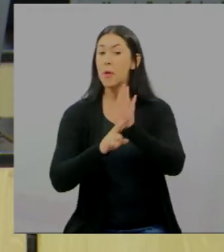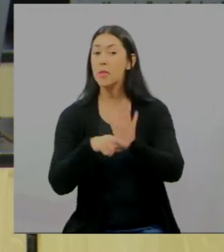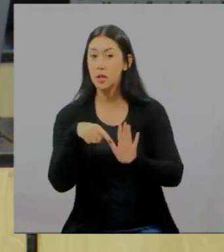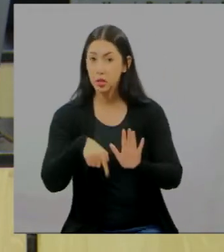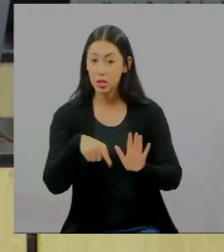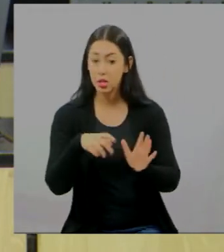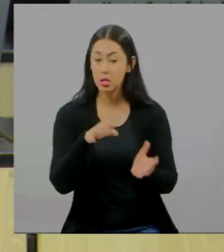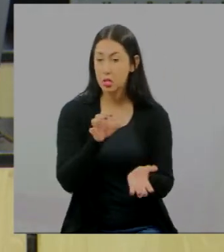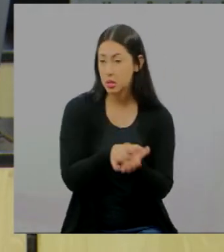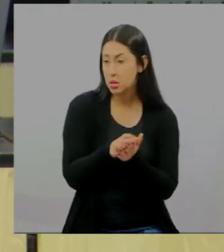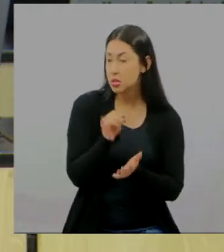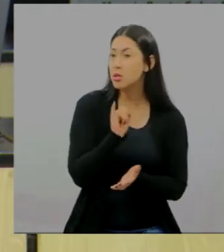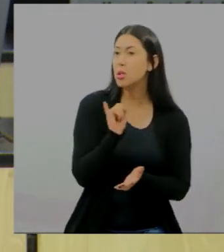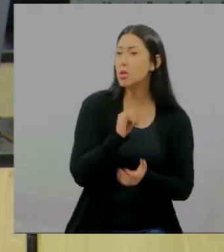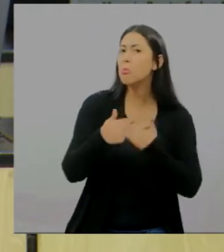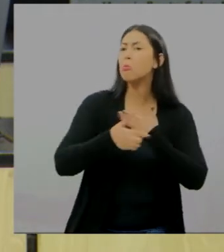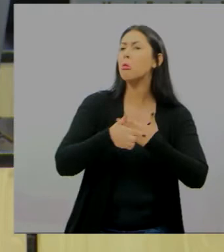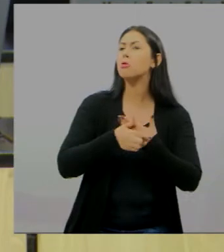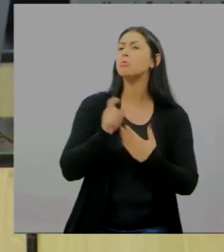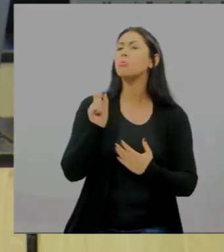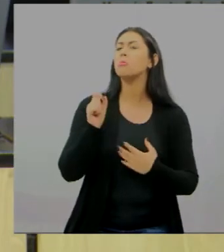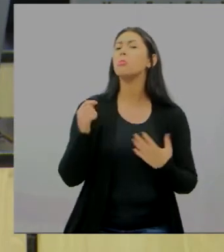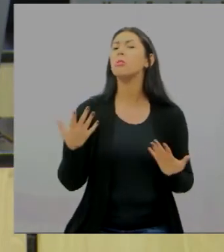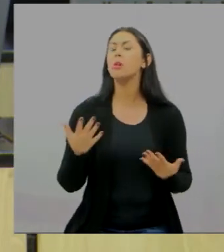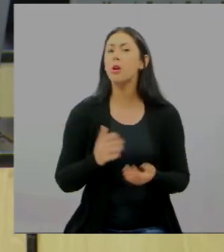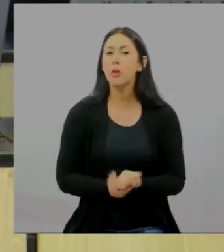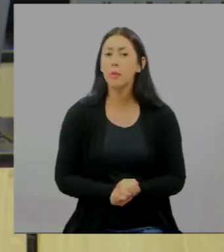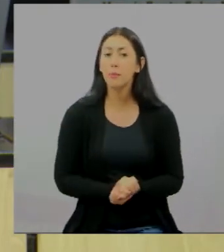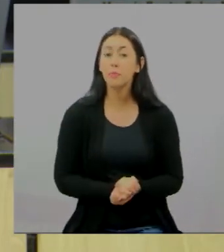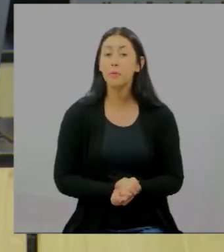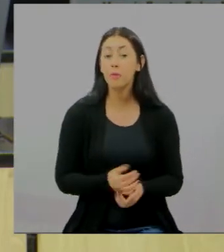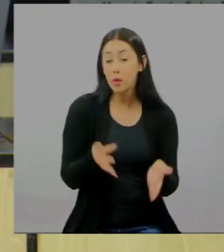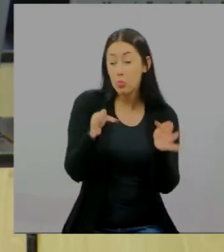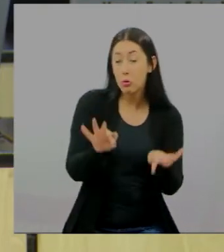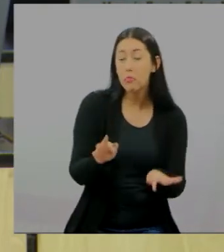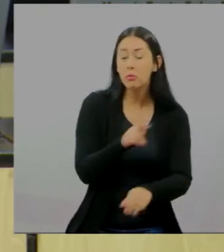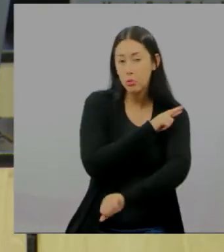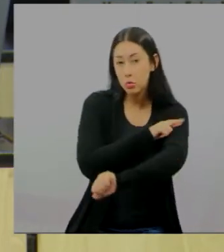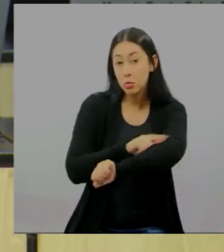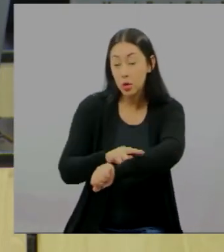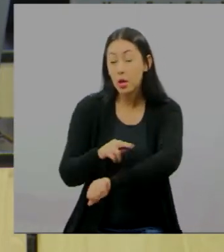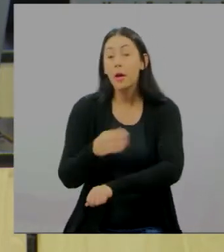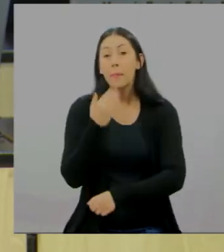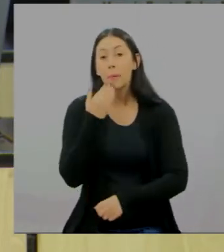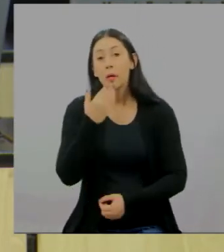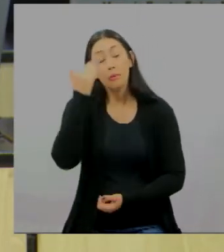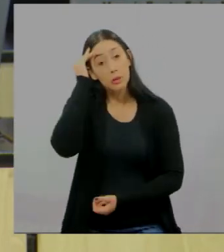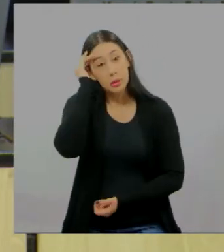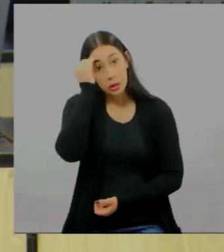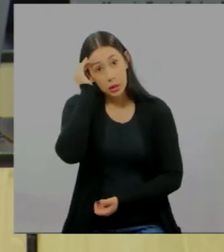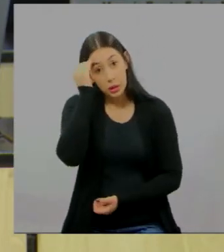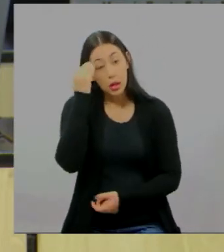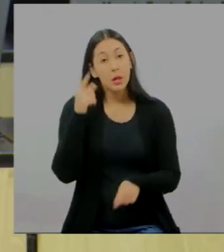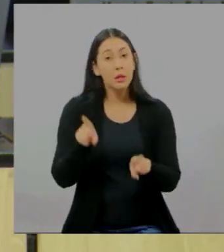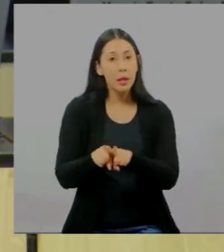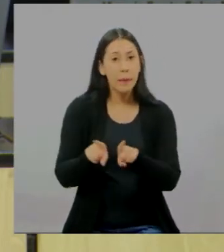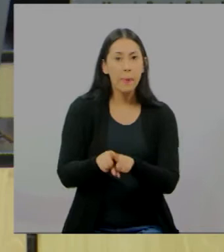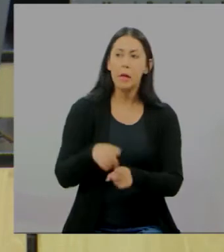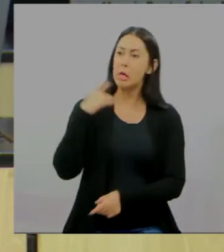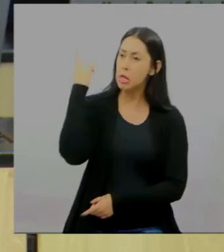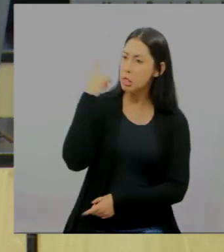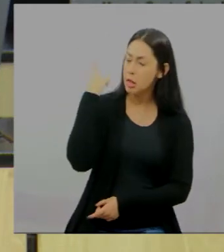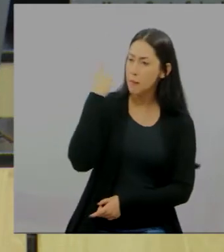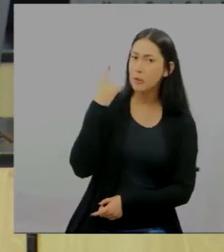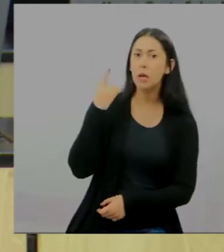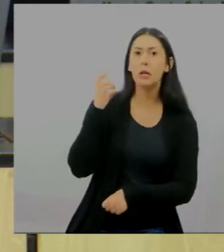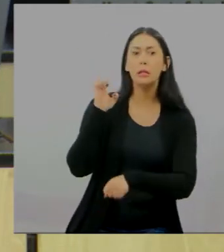de Jacareí? Qual a sua função específica? Ao fim, muito respeitosamente, recorremos à compreensão e aos préstimos da deputada